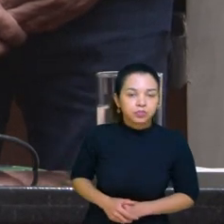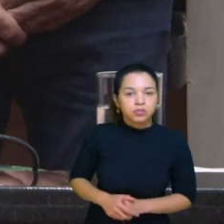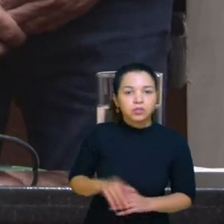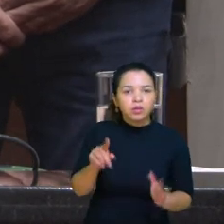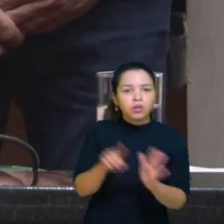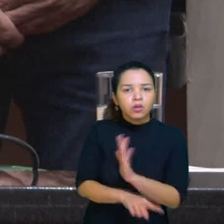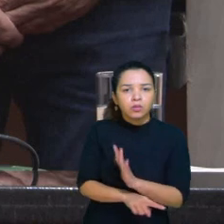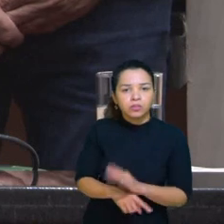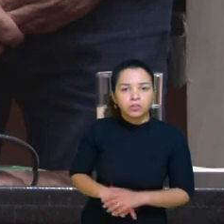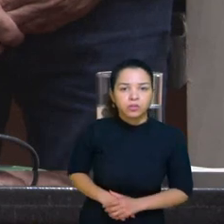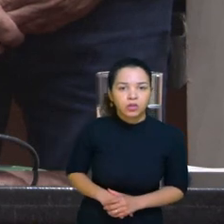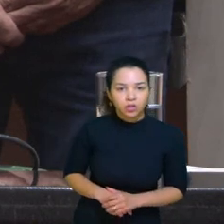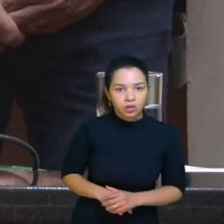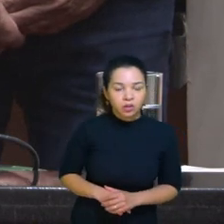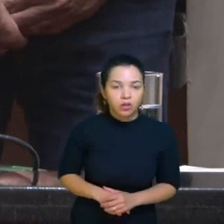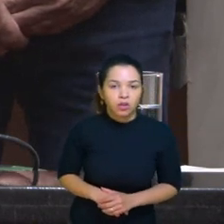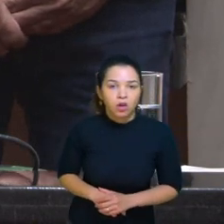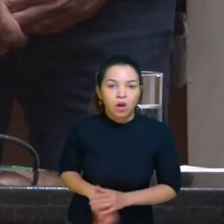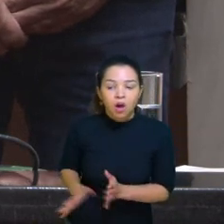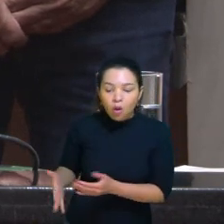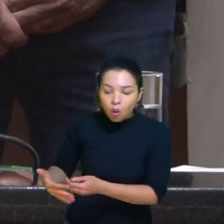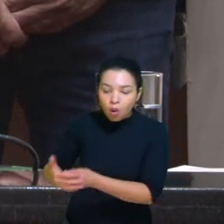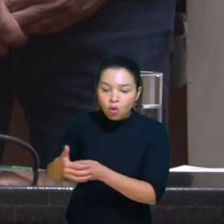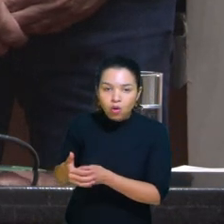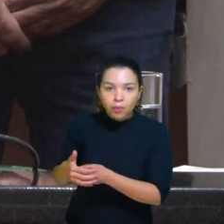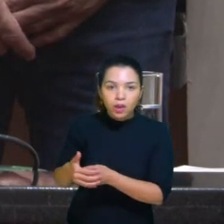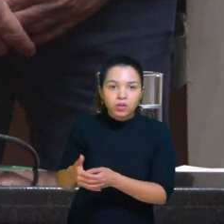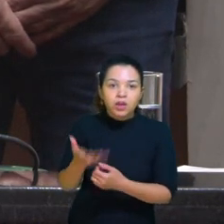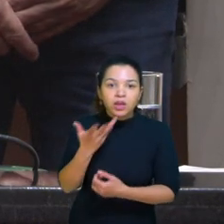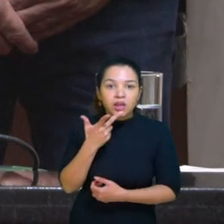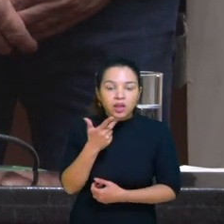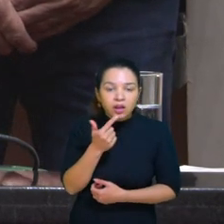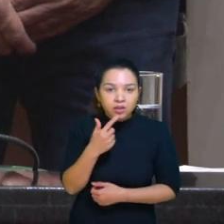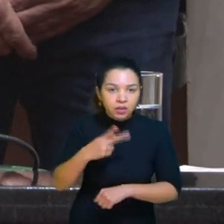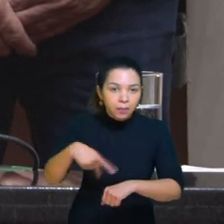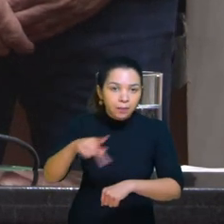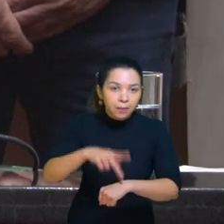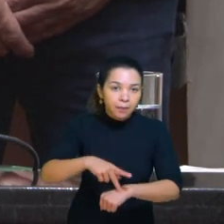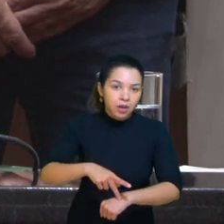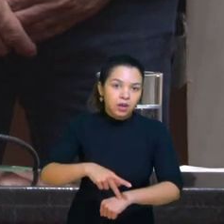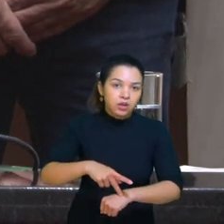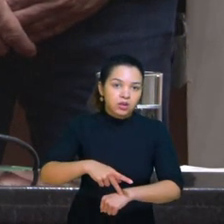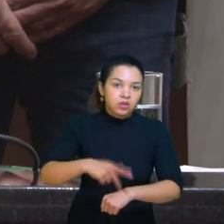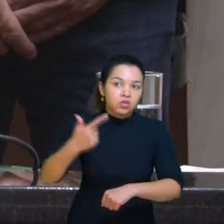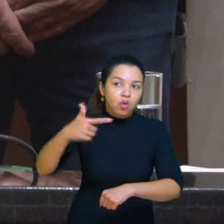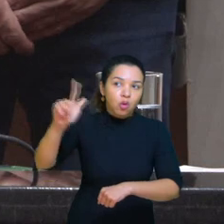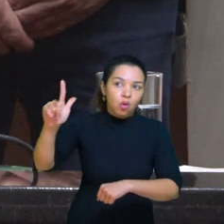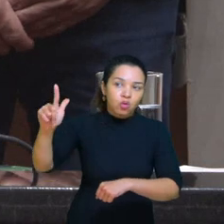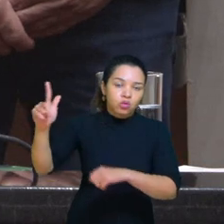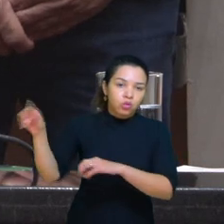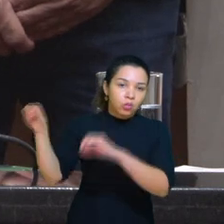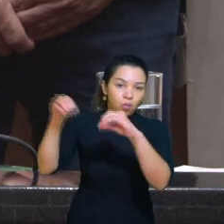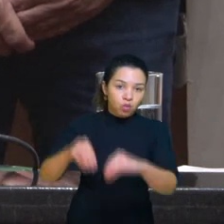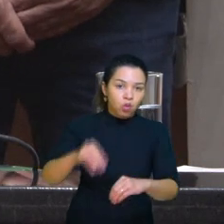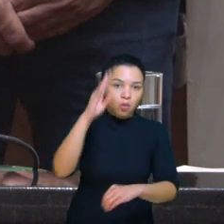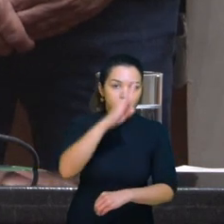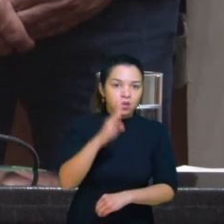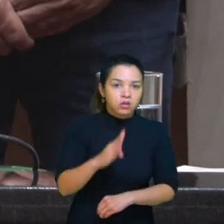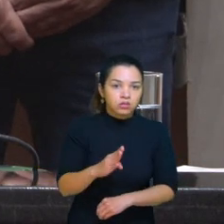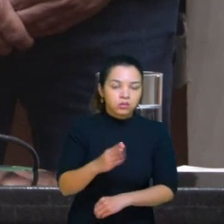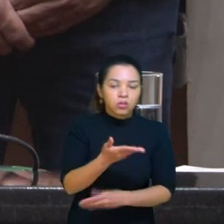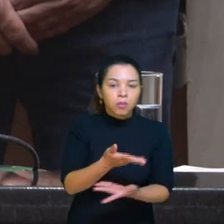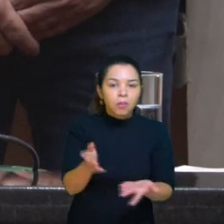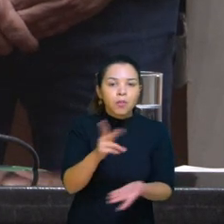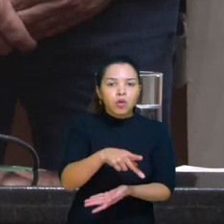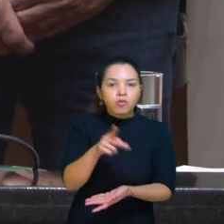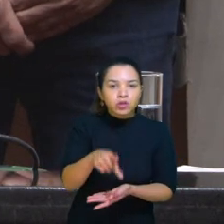como é que está o acolhimento e acompanhamento das Crianças estrangeiras nas nossas escolas Isso é um problema que tá posto nós temos